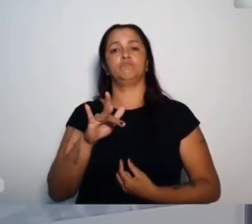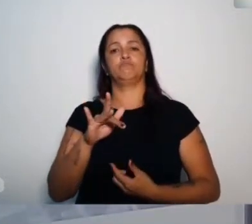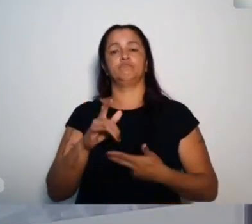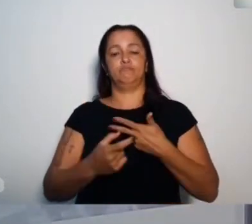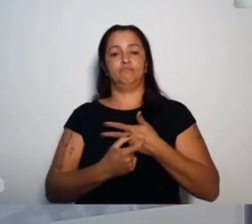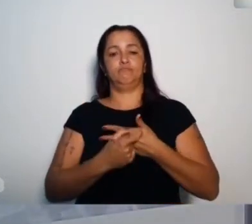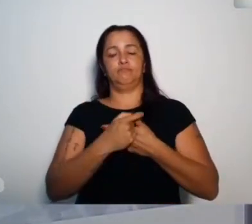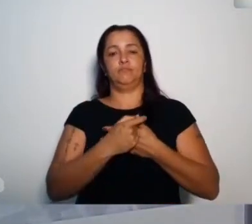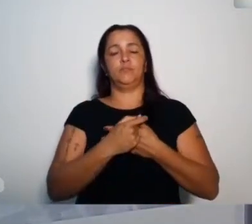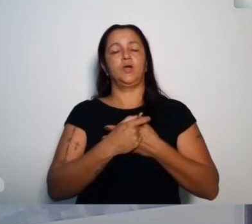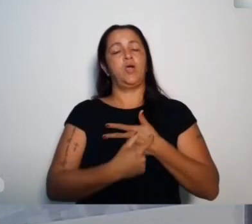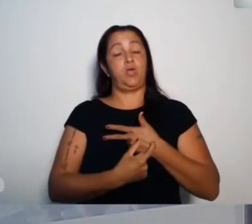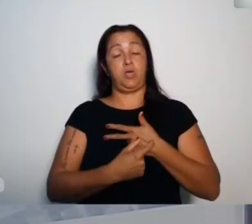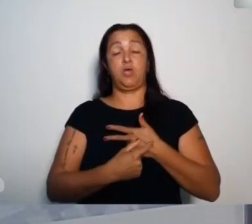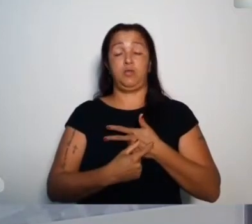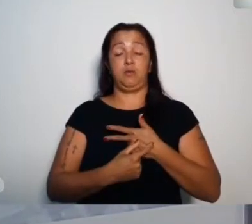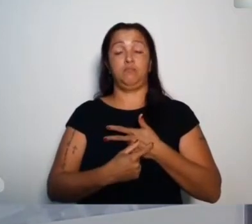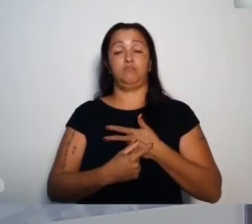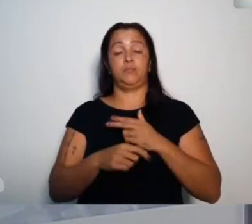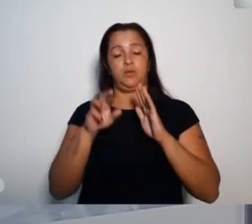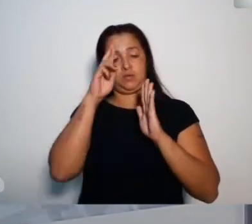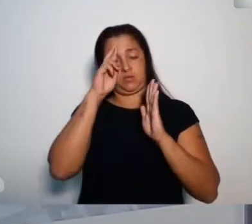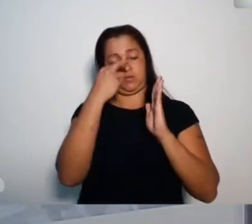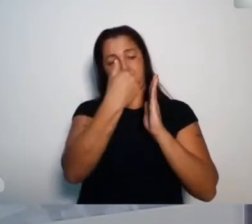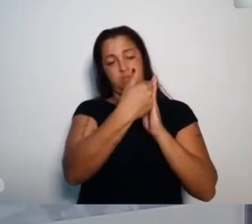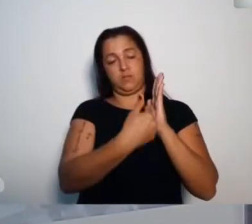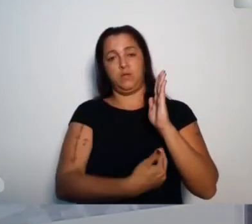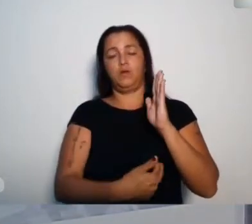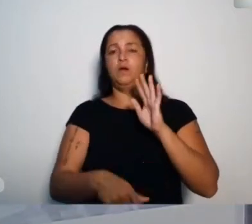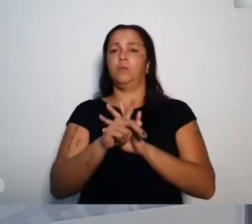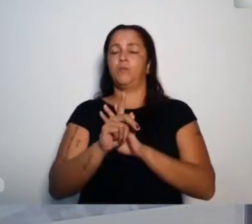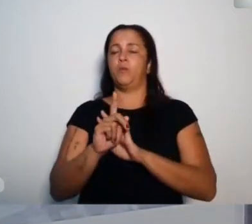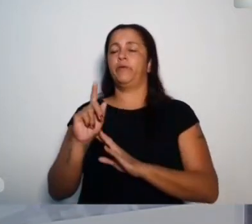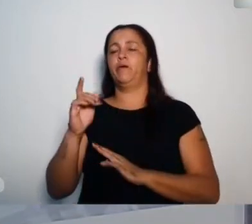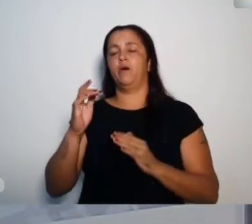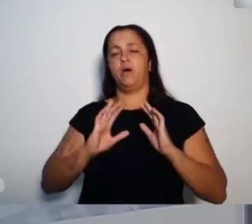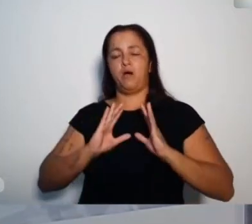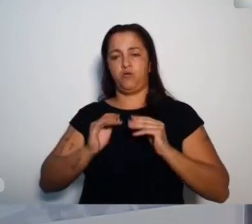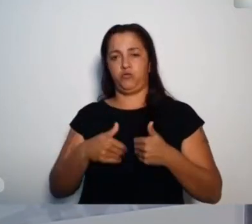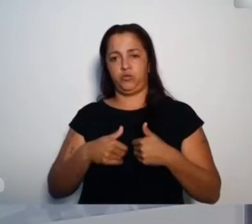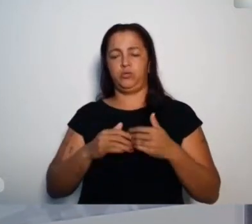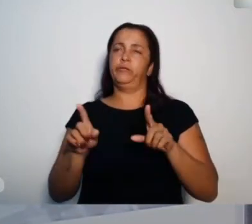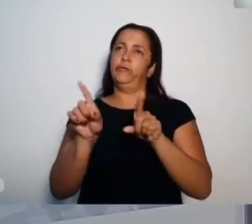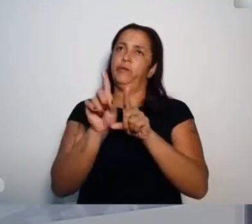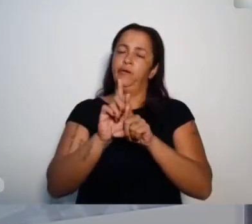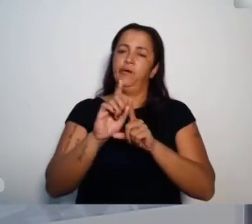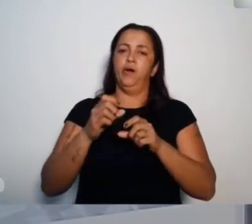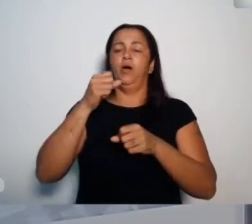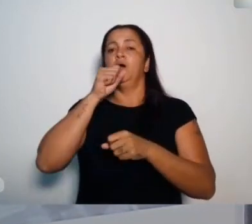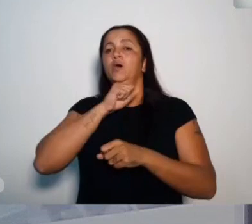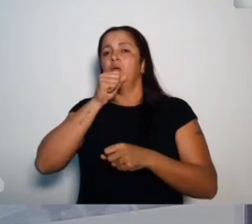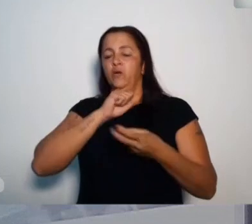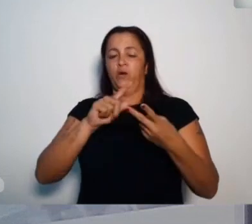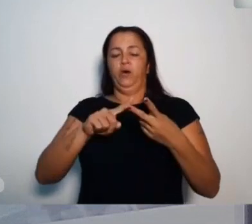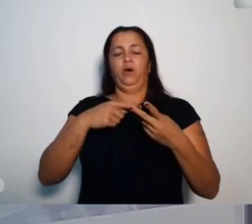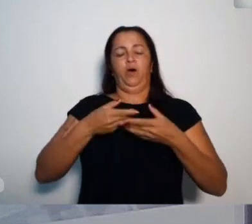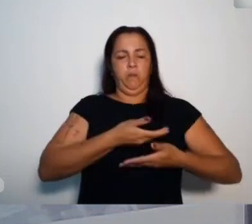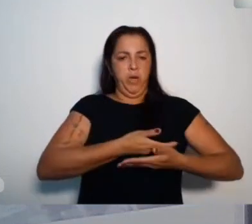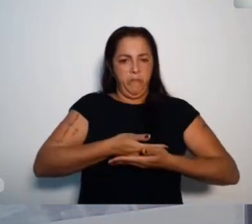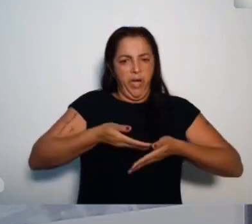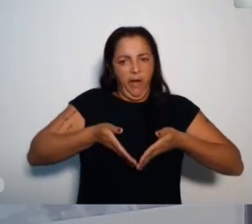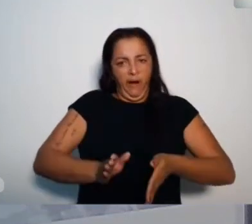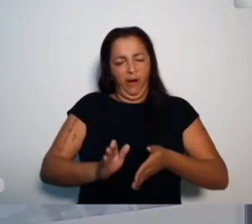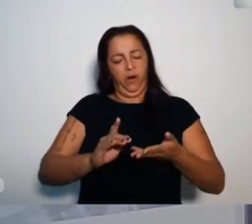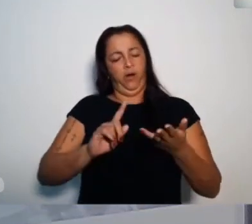E além dos autistas, tem os idosos, tem os recém-nascidos, tem os animais. Eu